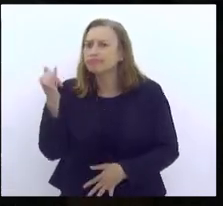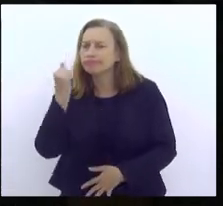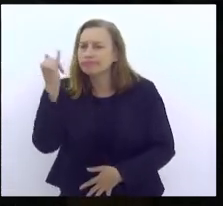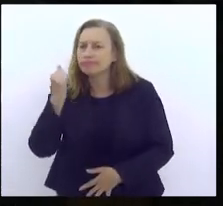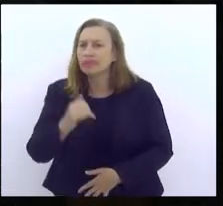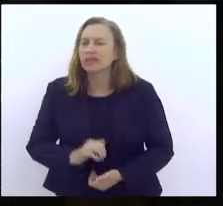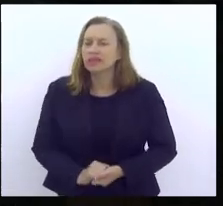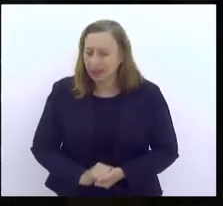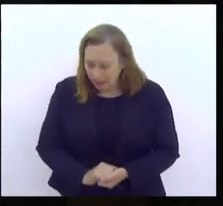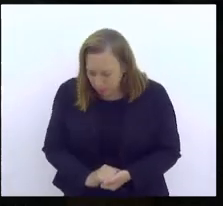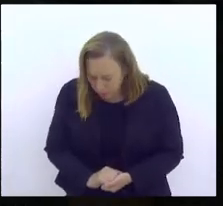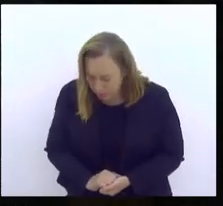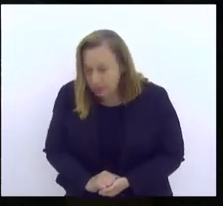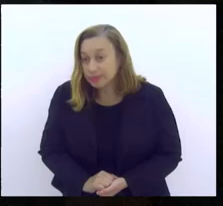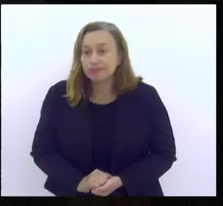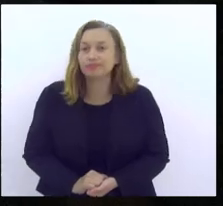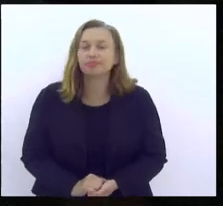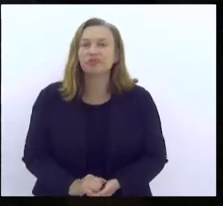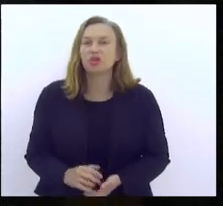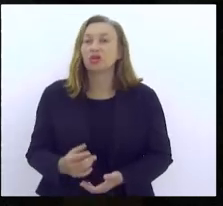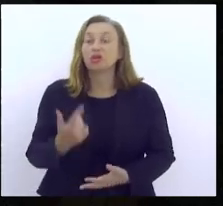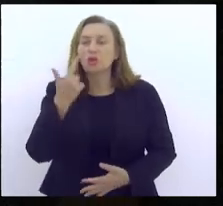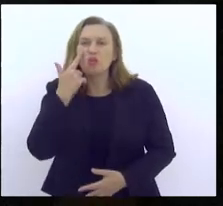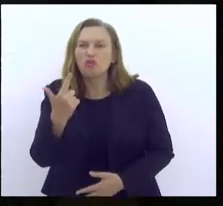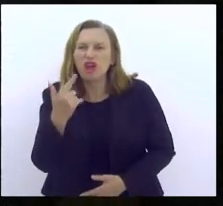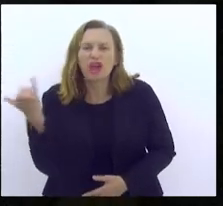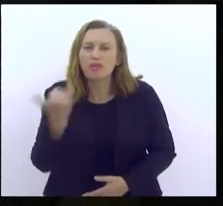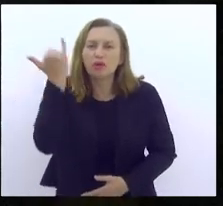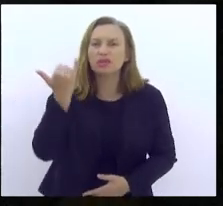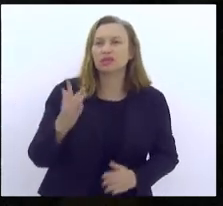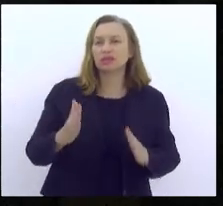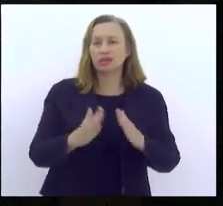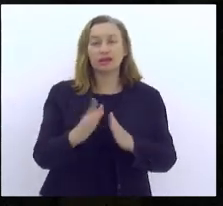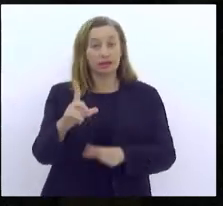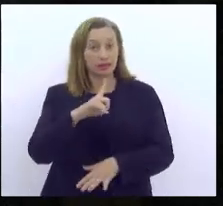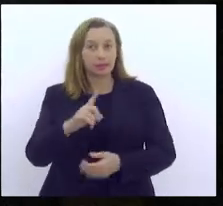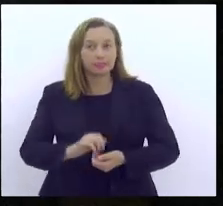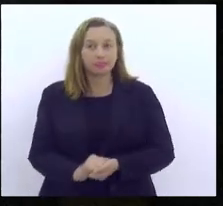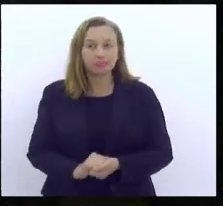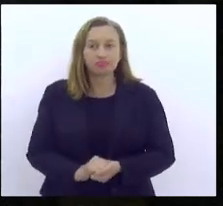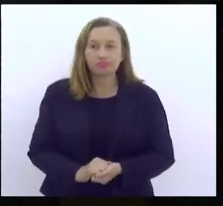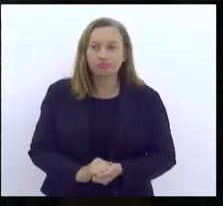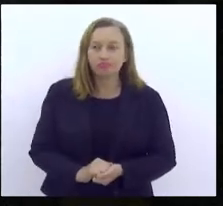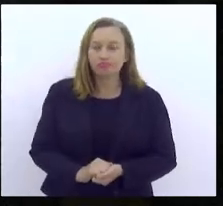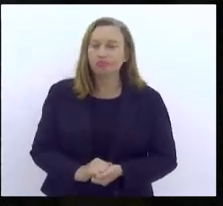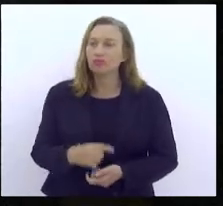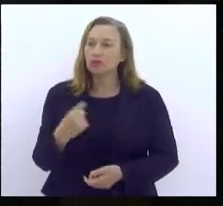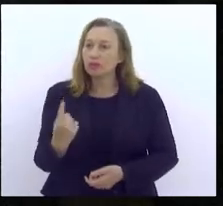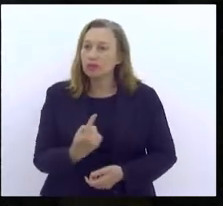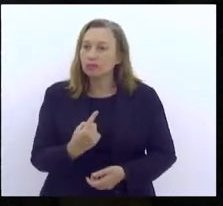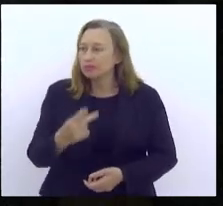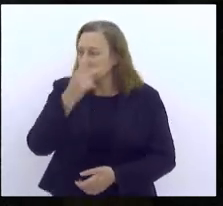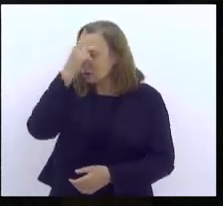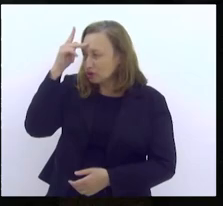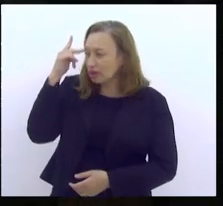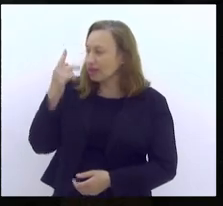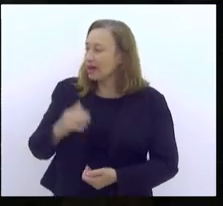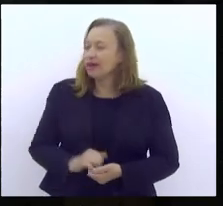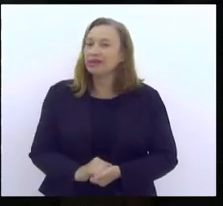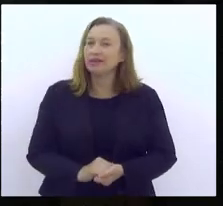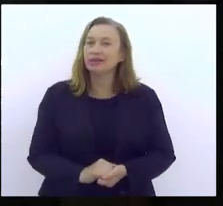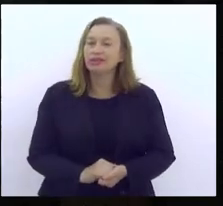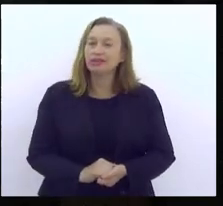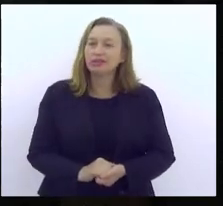Às vezes nós não damos o valor necessário da importância que essa casa tem. Nós somos atores importantes, nós somos parte